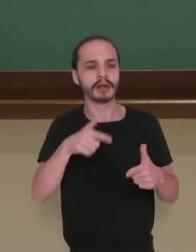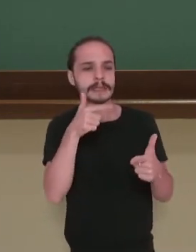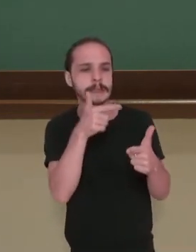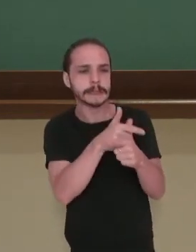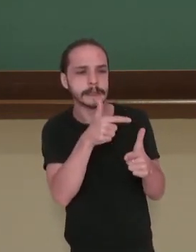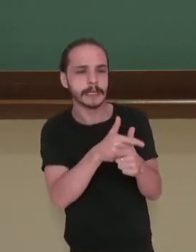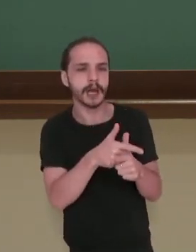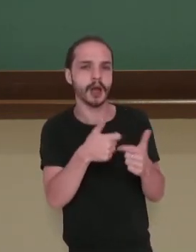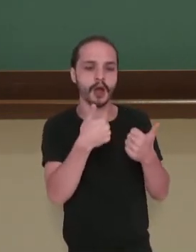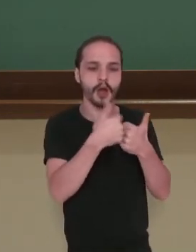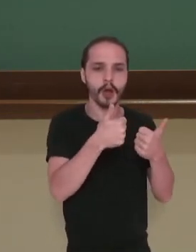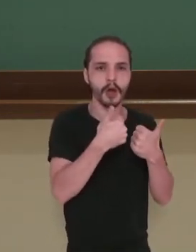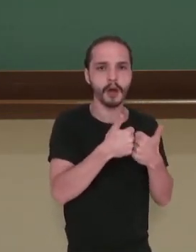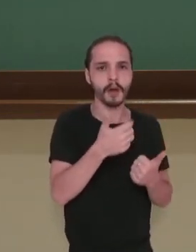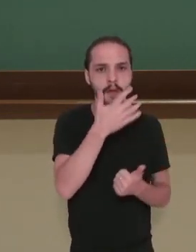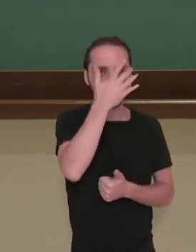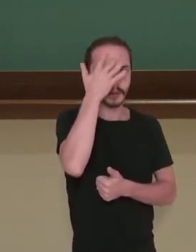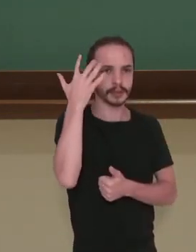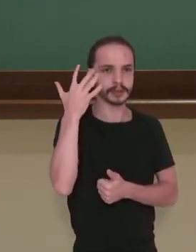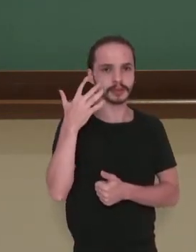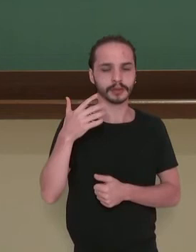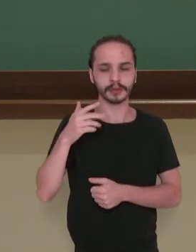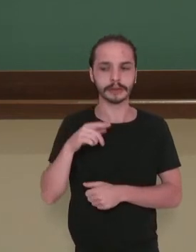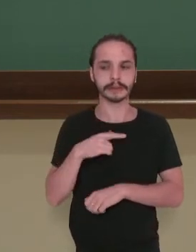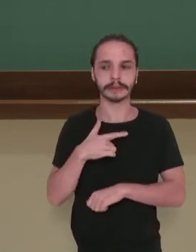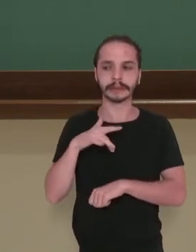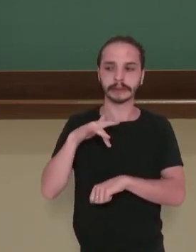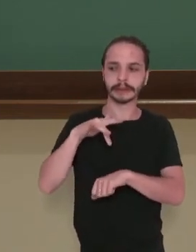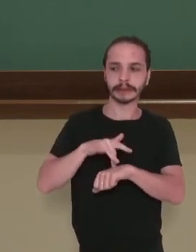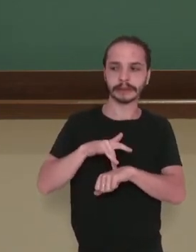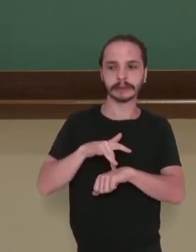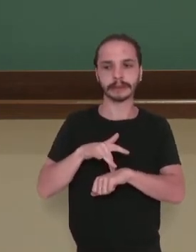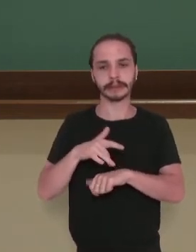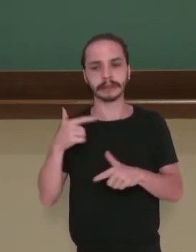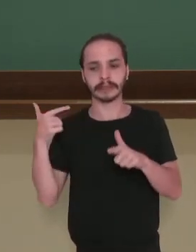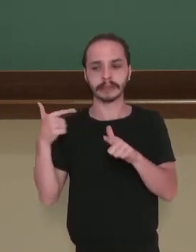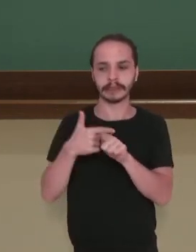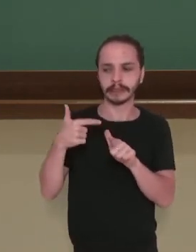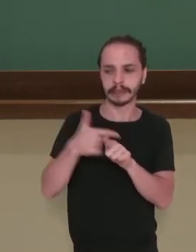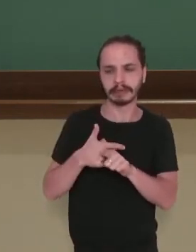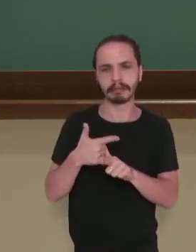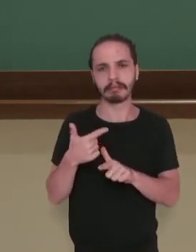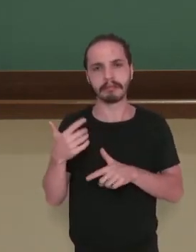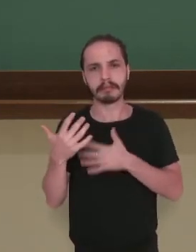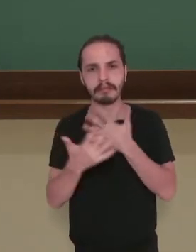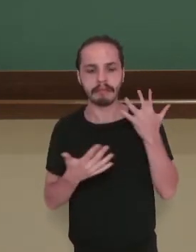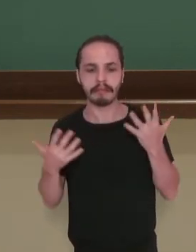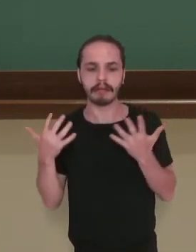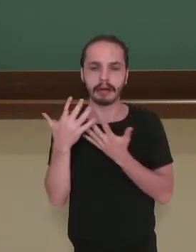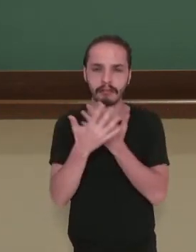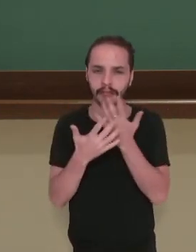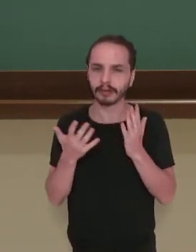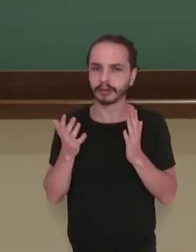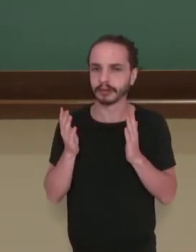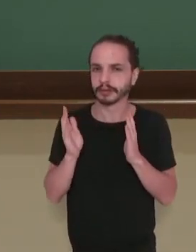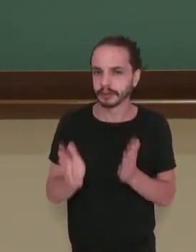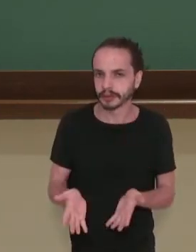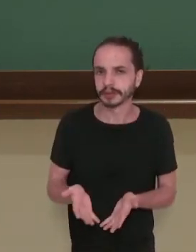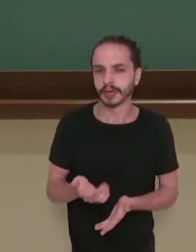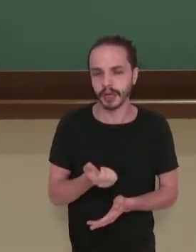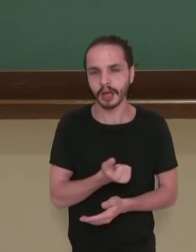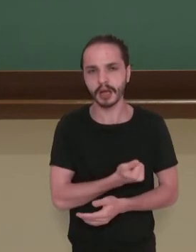né? A pessoa passa uma situação vexatória ali no ônibus, né? Desagradável. Já tem